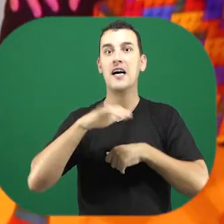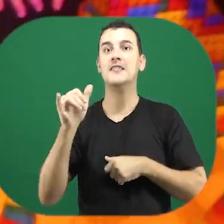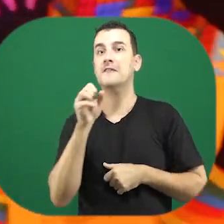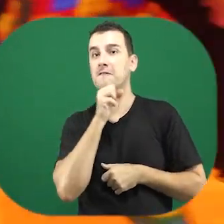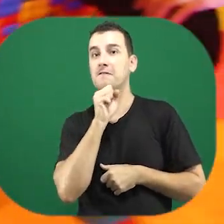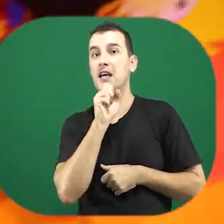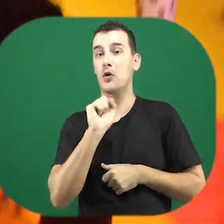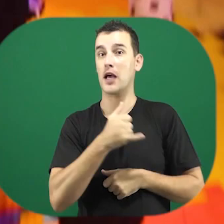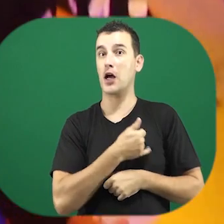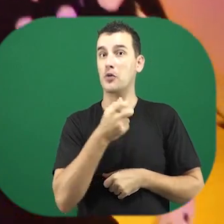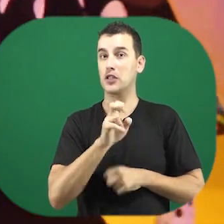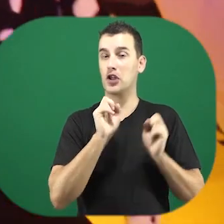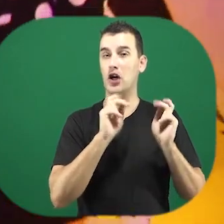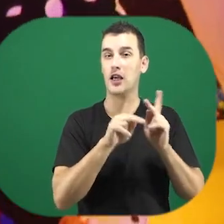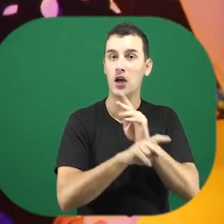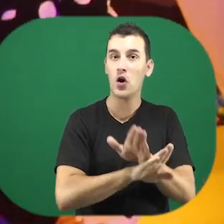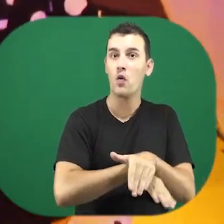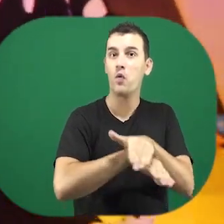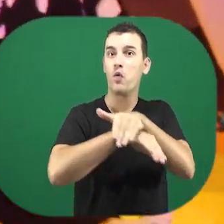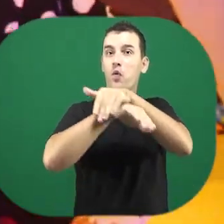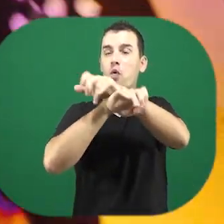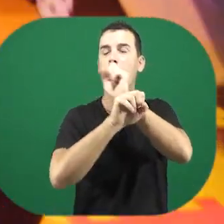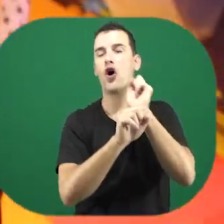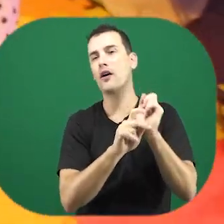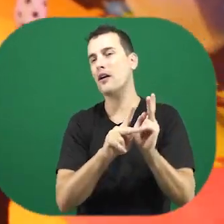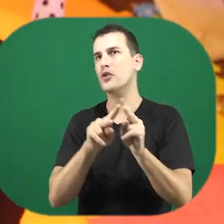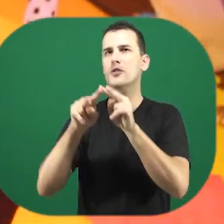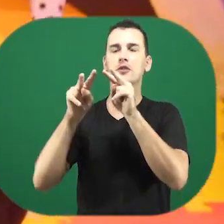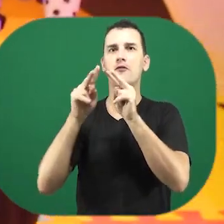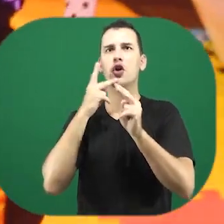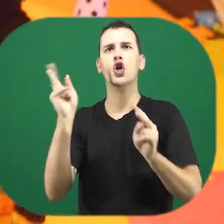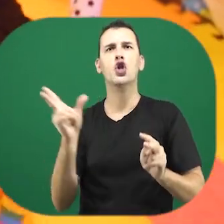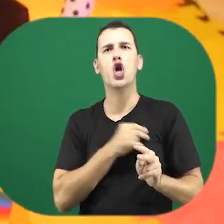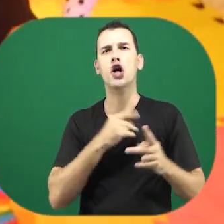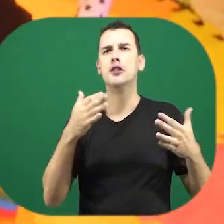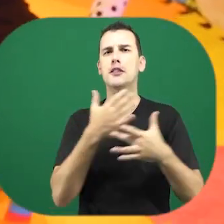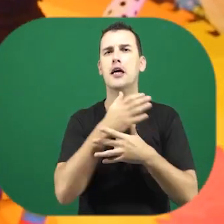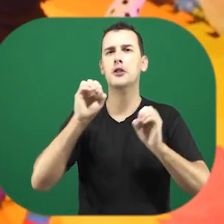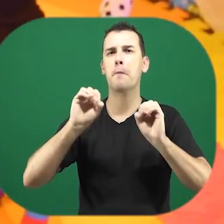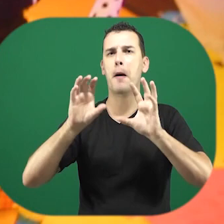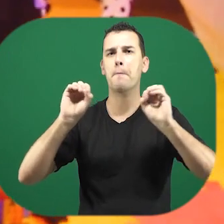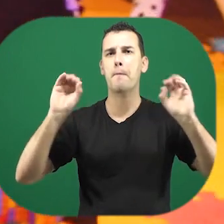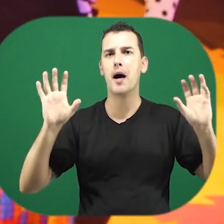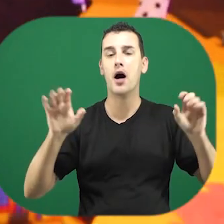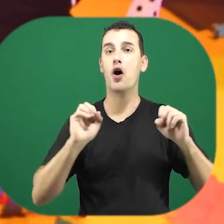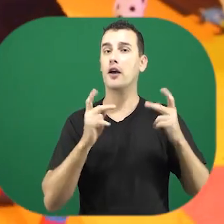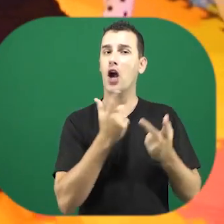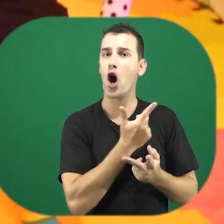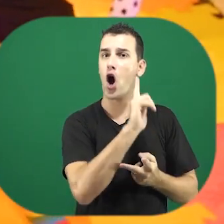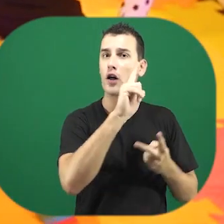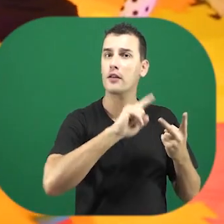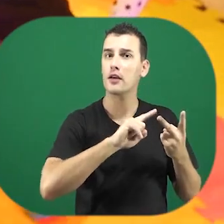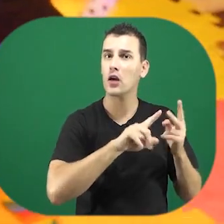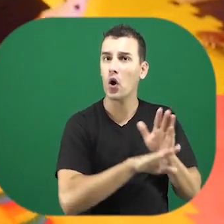anos. Subiu e voltou falando das luzes da cidade. E mais outra subiu e voltou